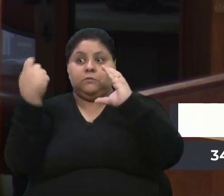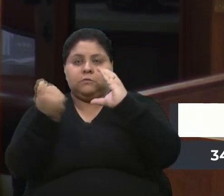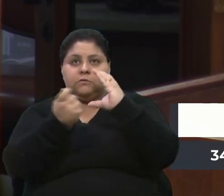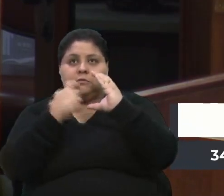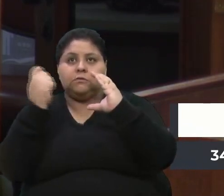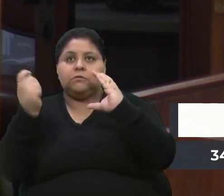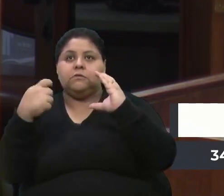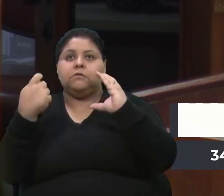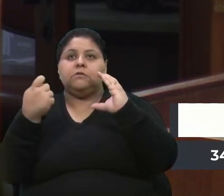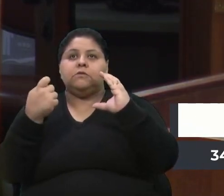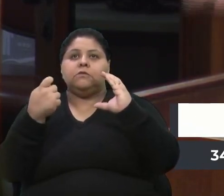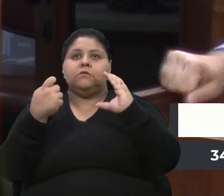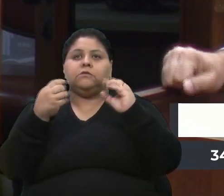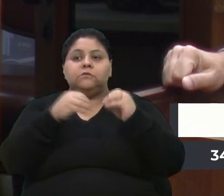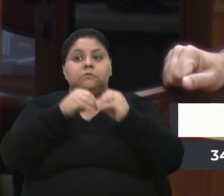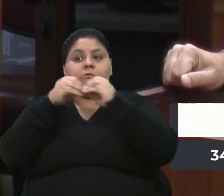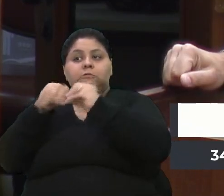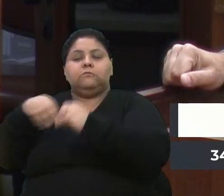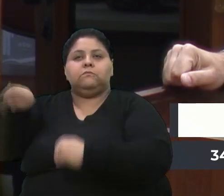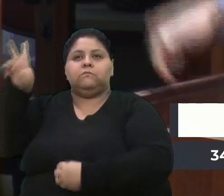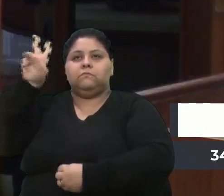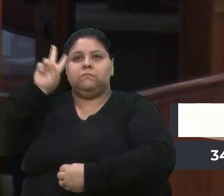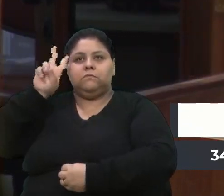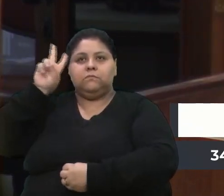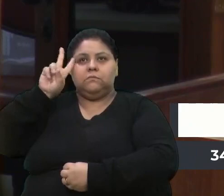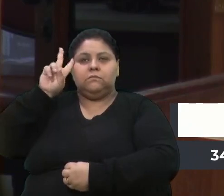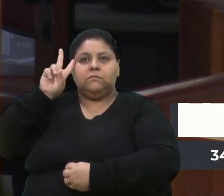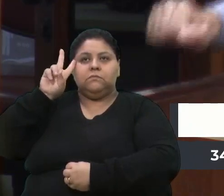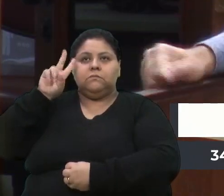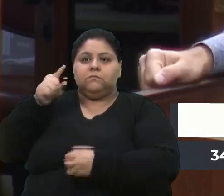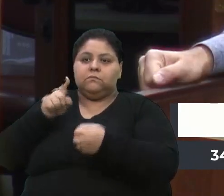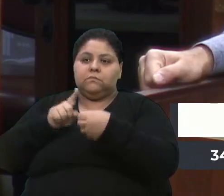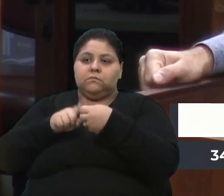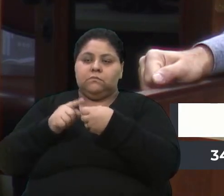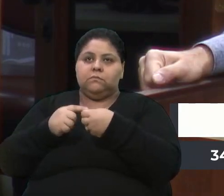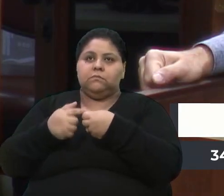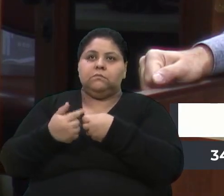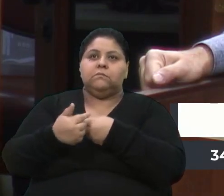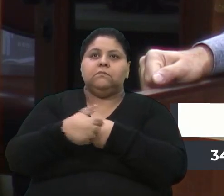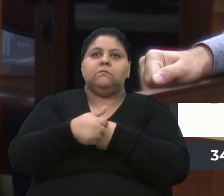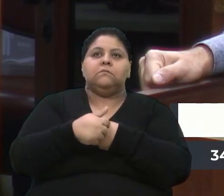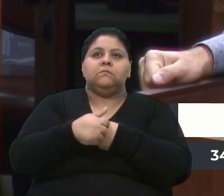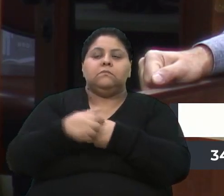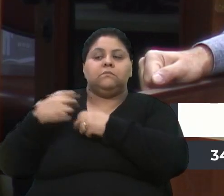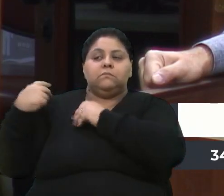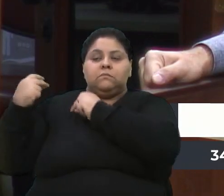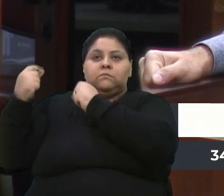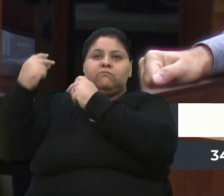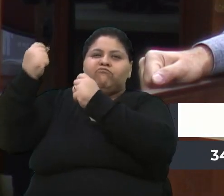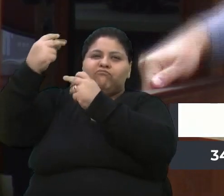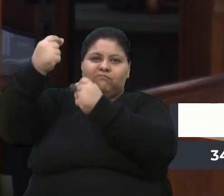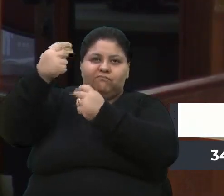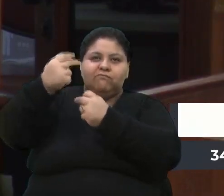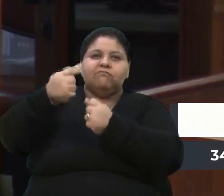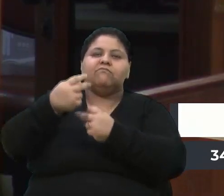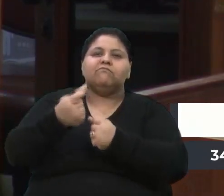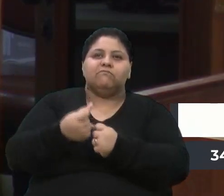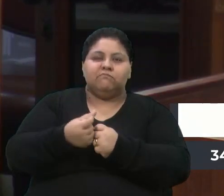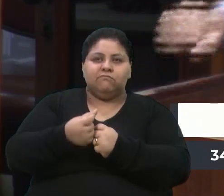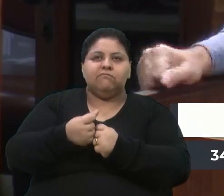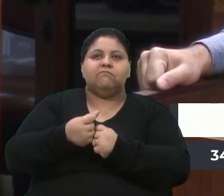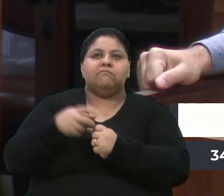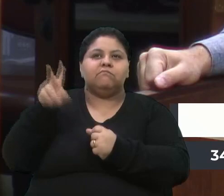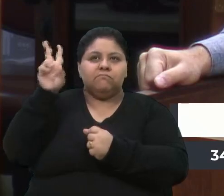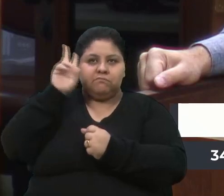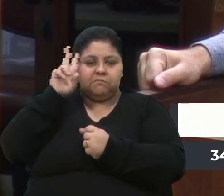sua história de uma cidade que a época, que uma época da história